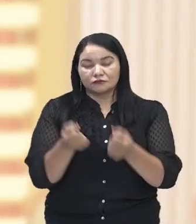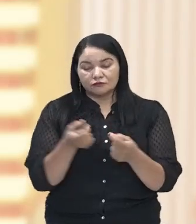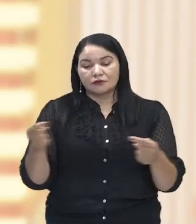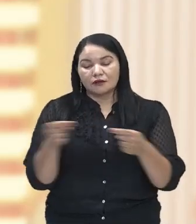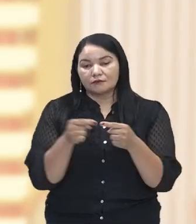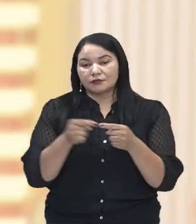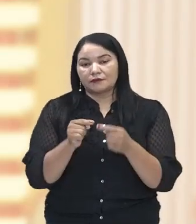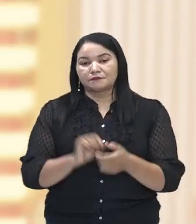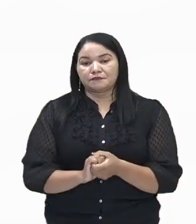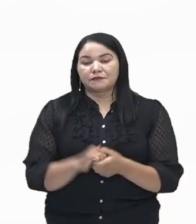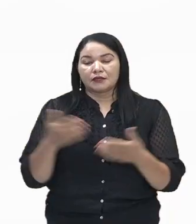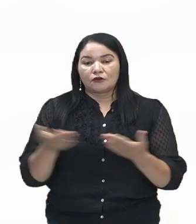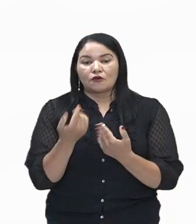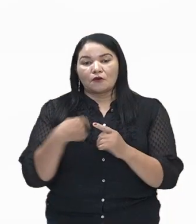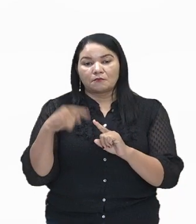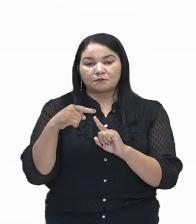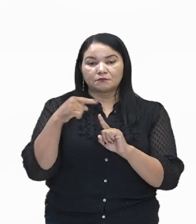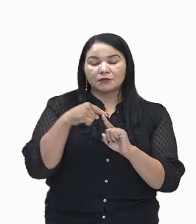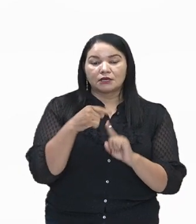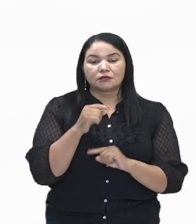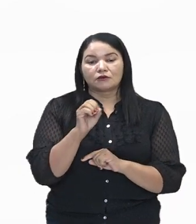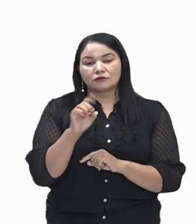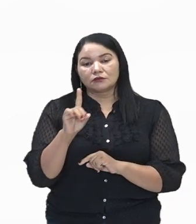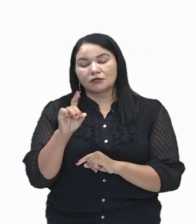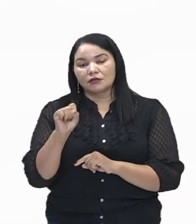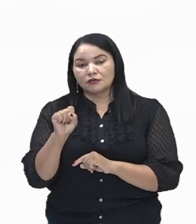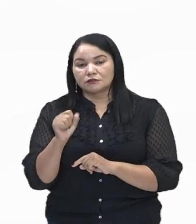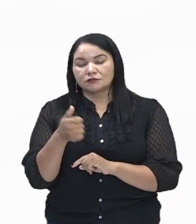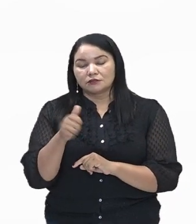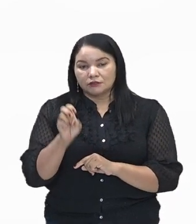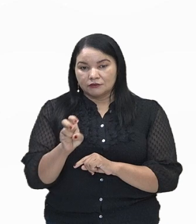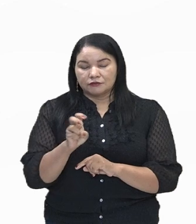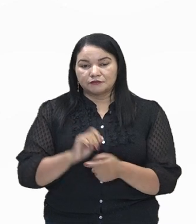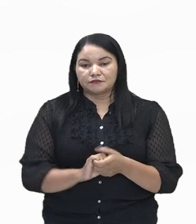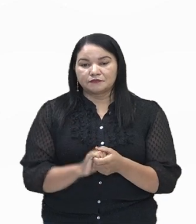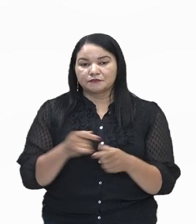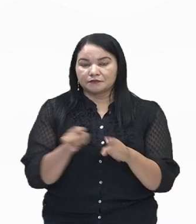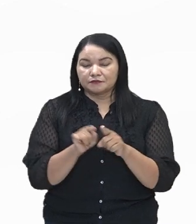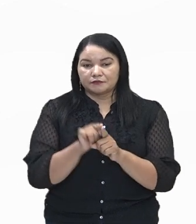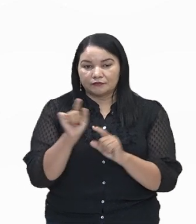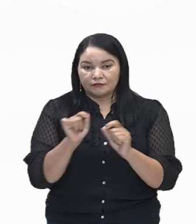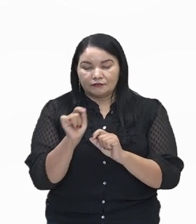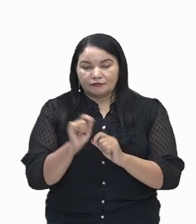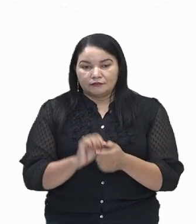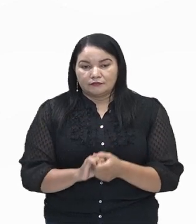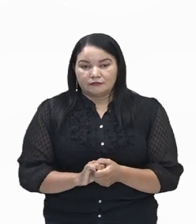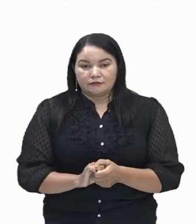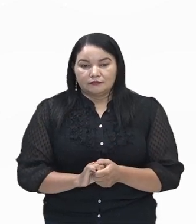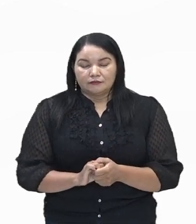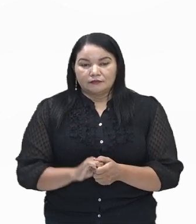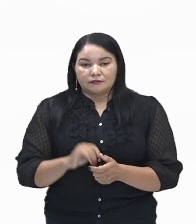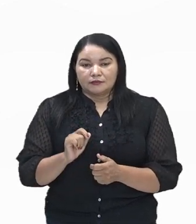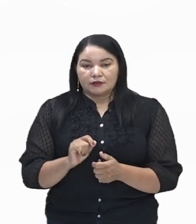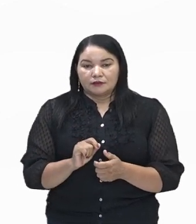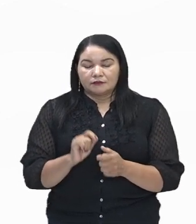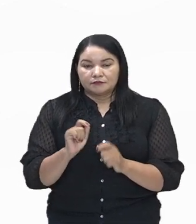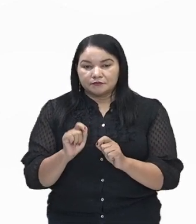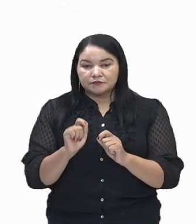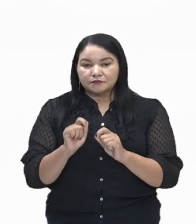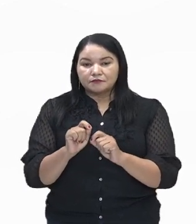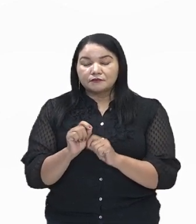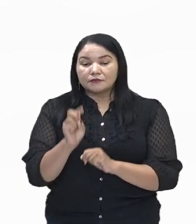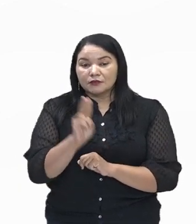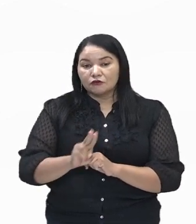da ODS 15, dê uma olhada. As metas da ODS 15 são conservar e